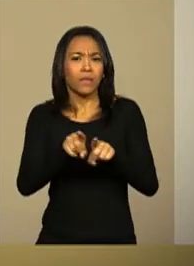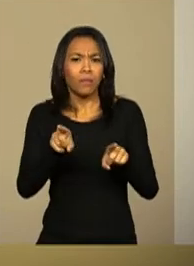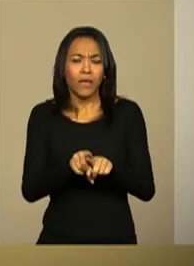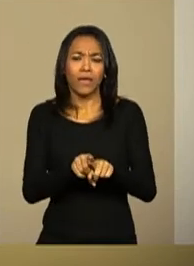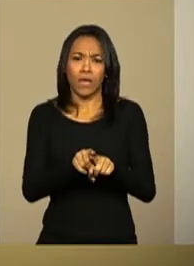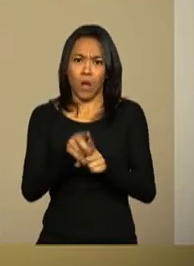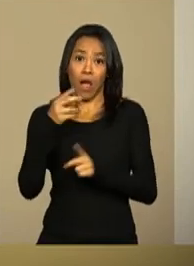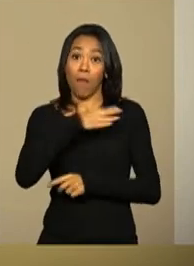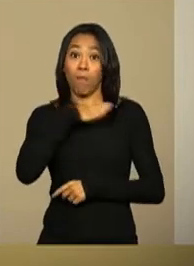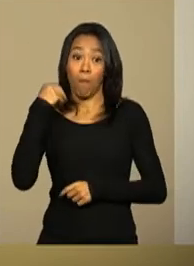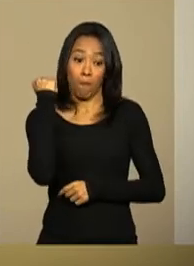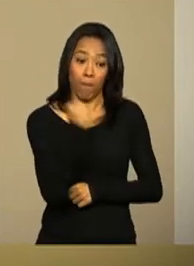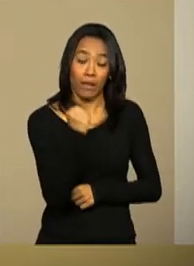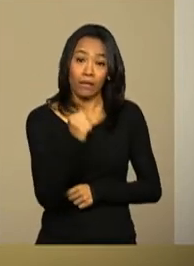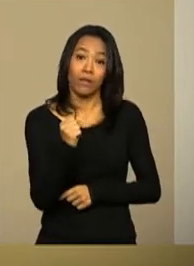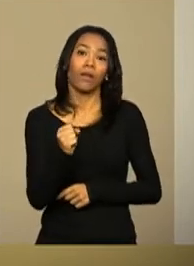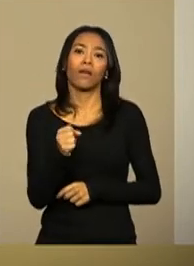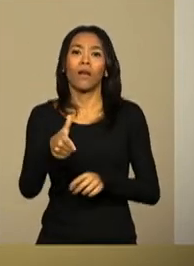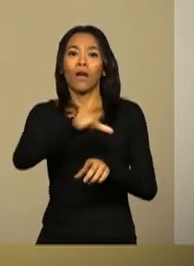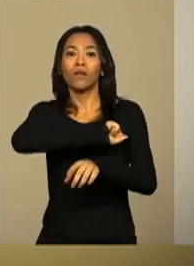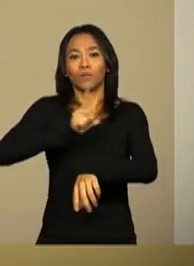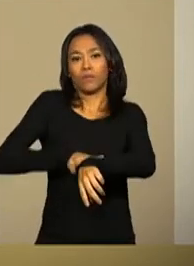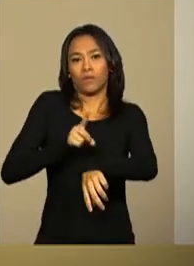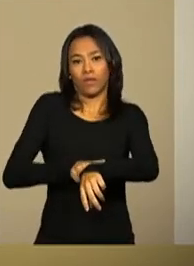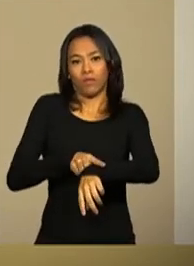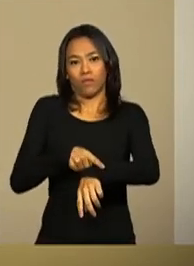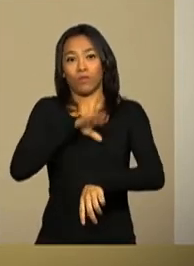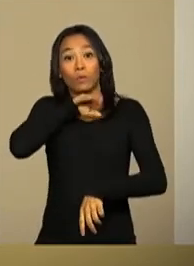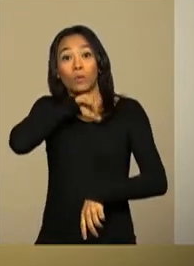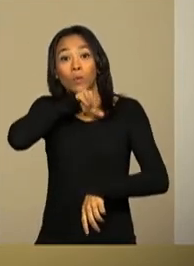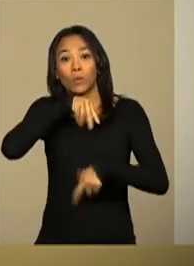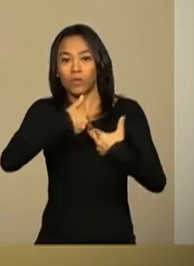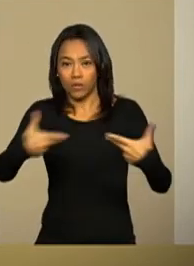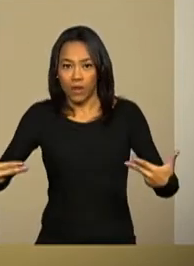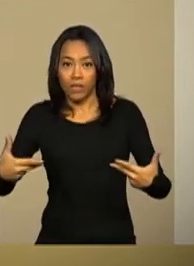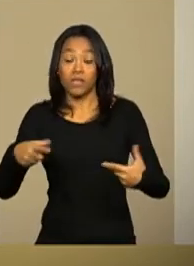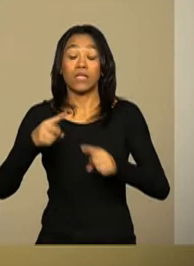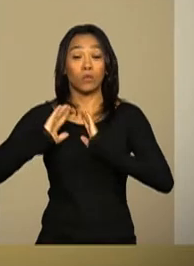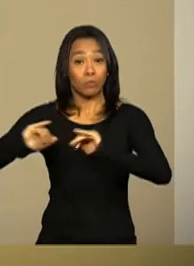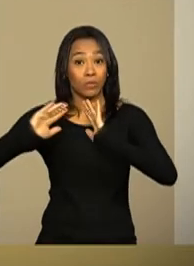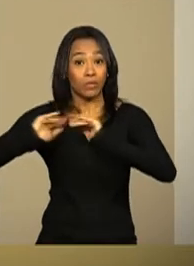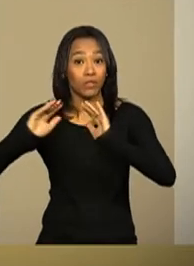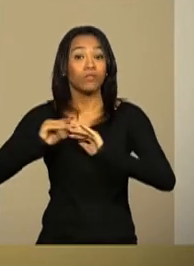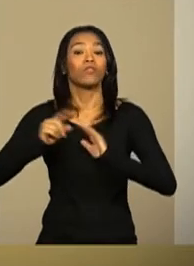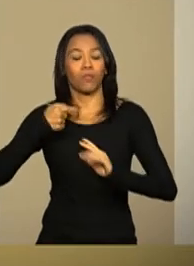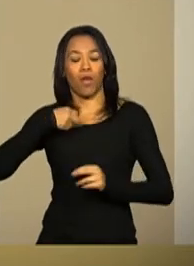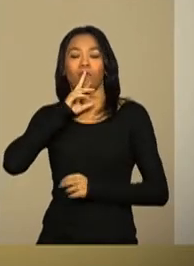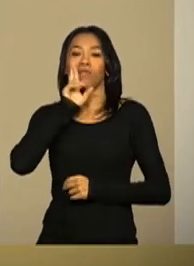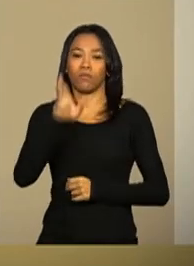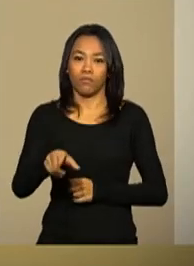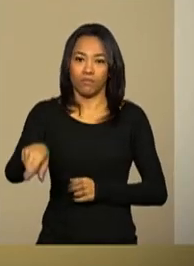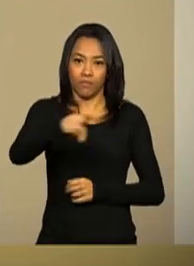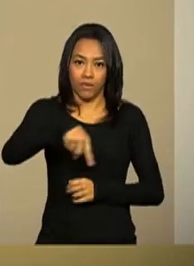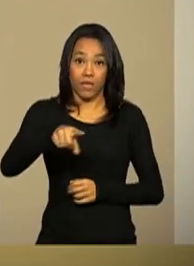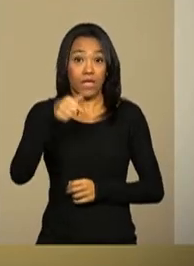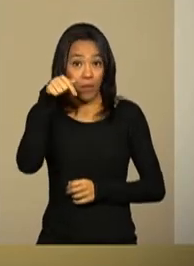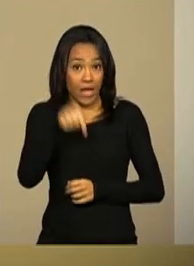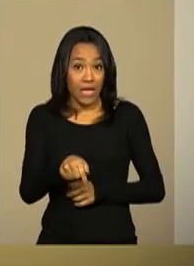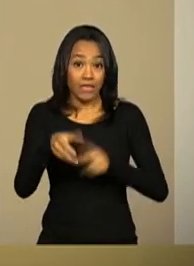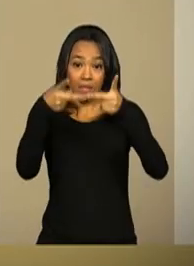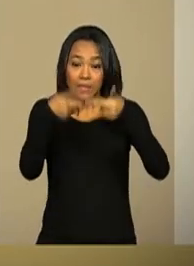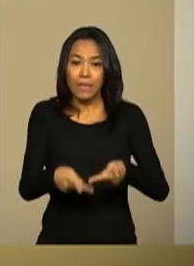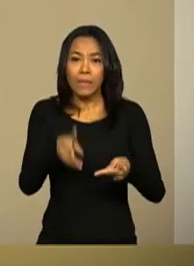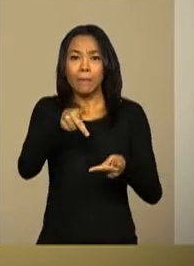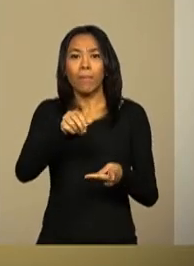abate precoce com essas linhas de crédito Estamos atendendo as reivindicações dos pecuaristas aliás Luciano esse